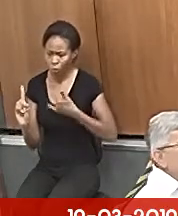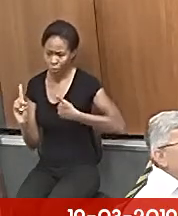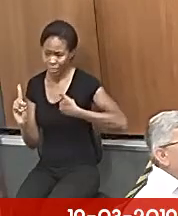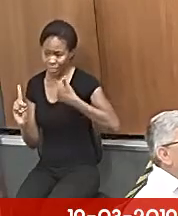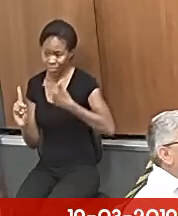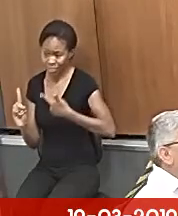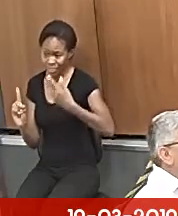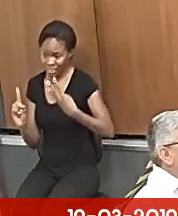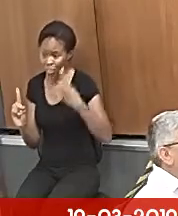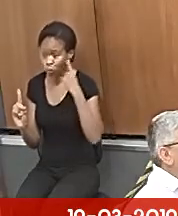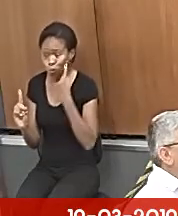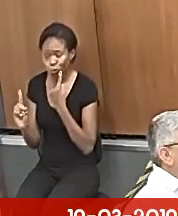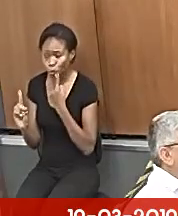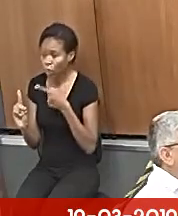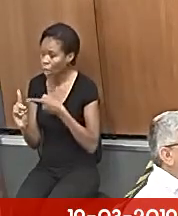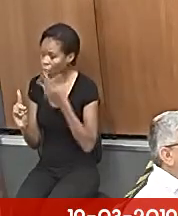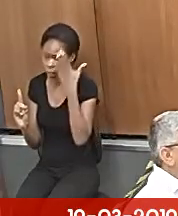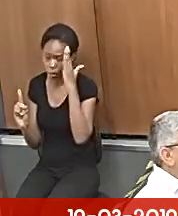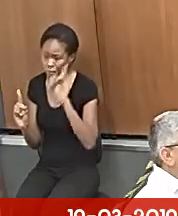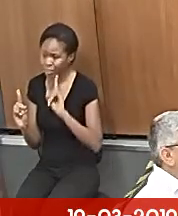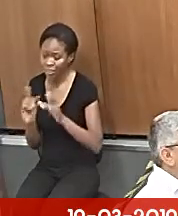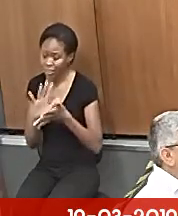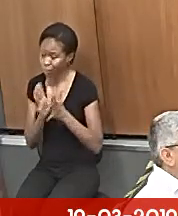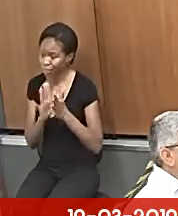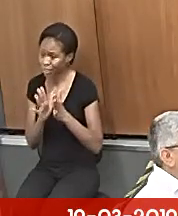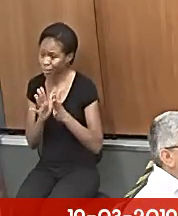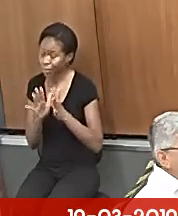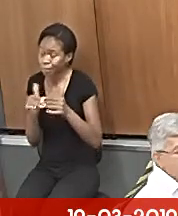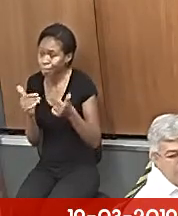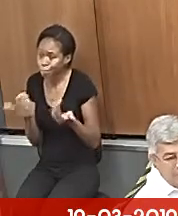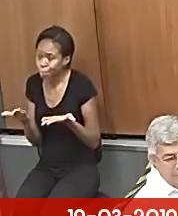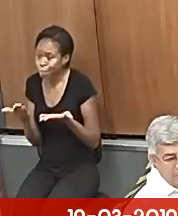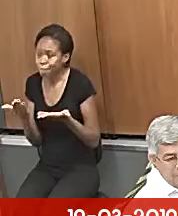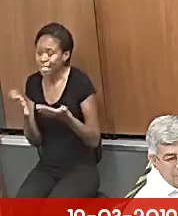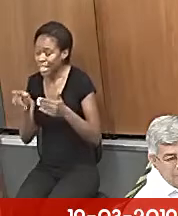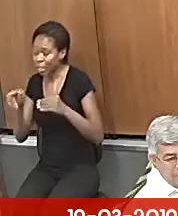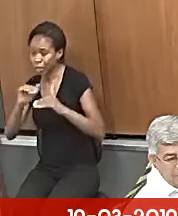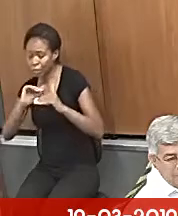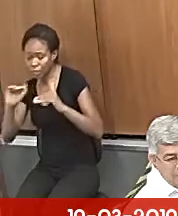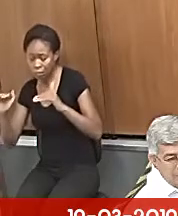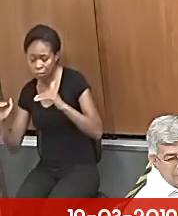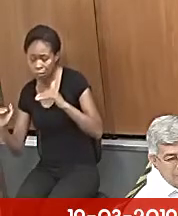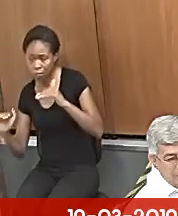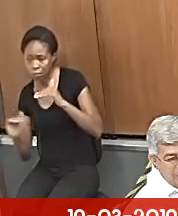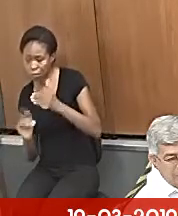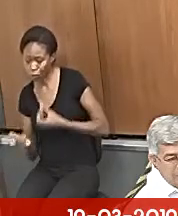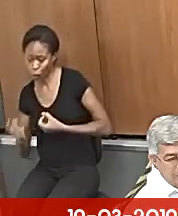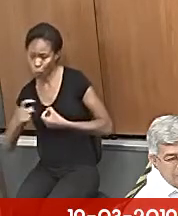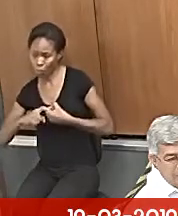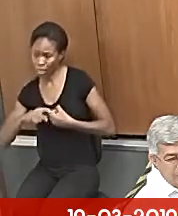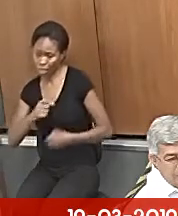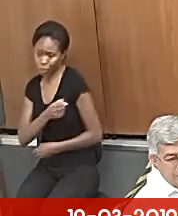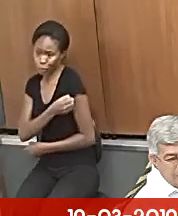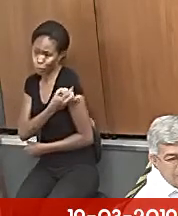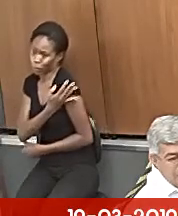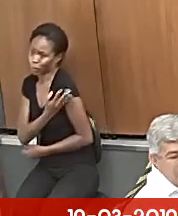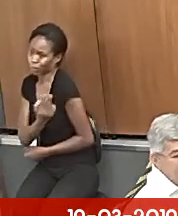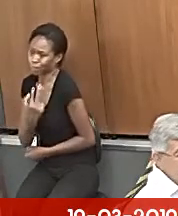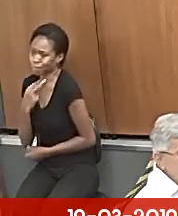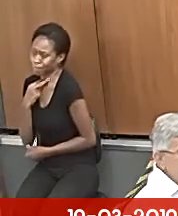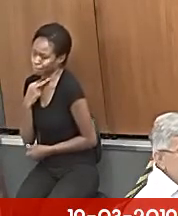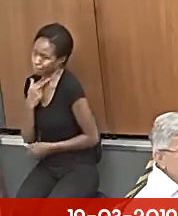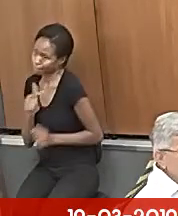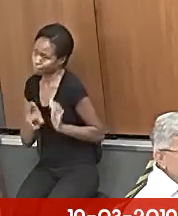dele aí eu não podia regredi lo é perante a lei entao a ideia que eu tive foi criar